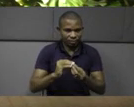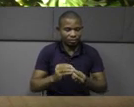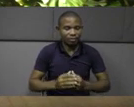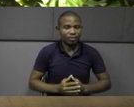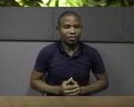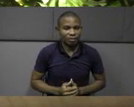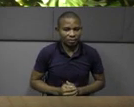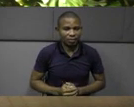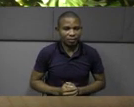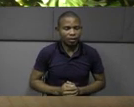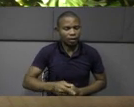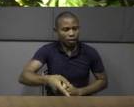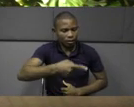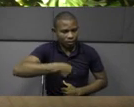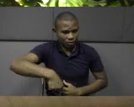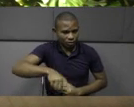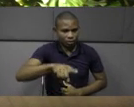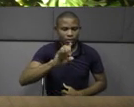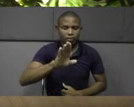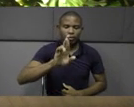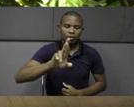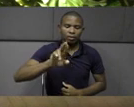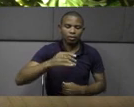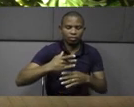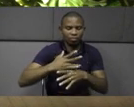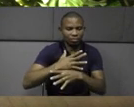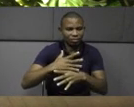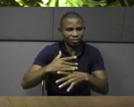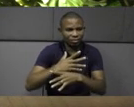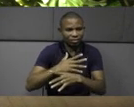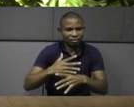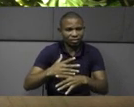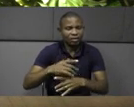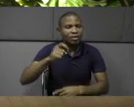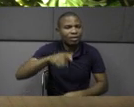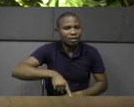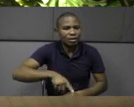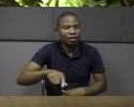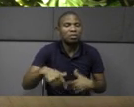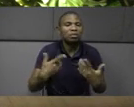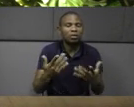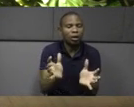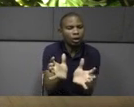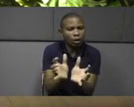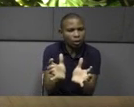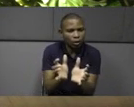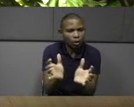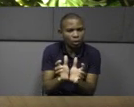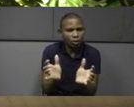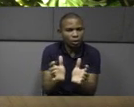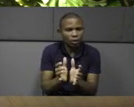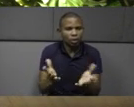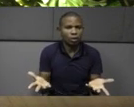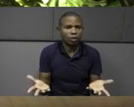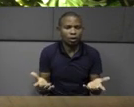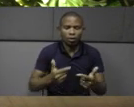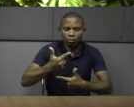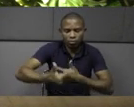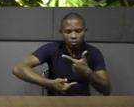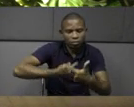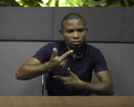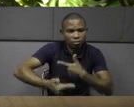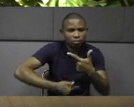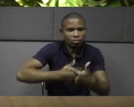seríamos apenas uma rede dando conta da ausência de planos da ausência de